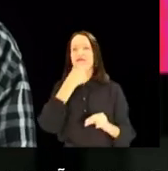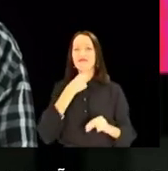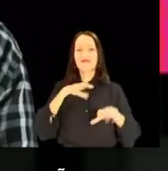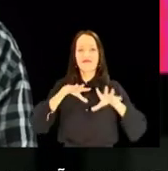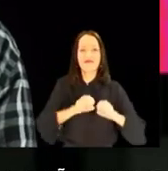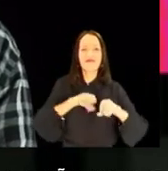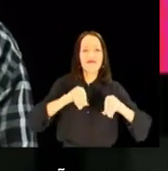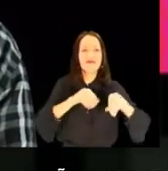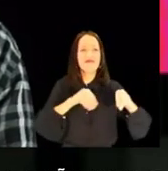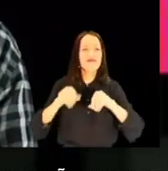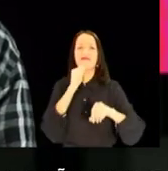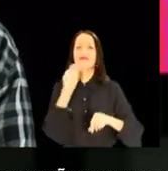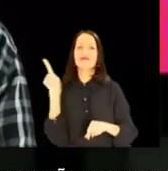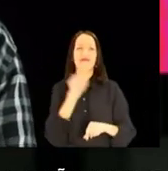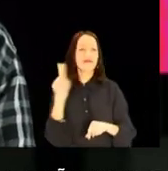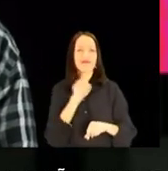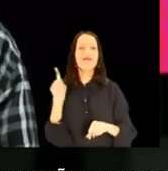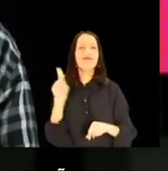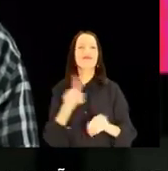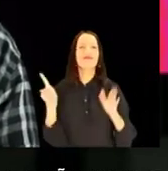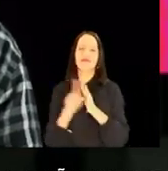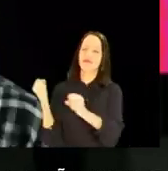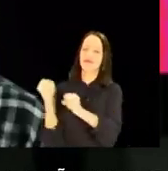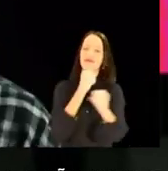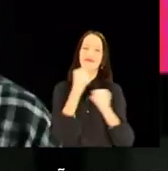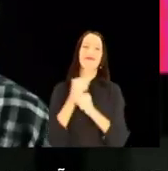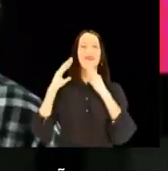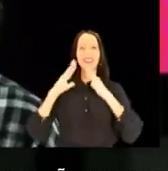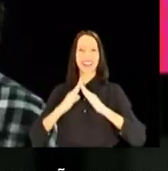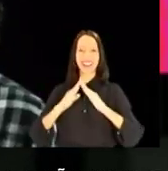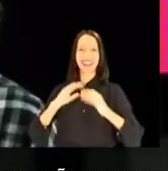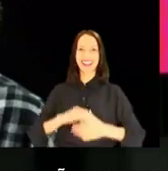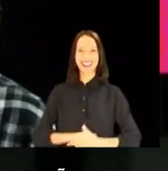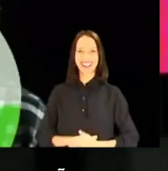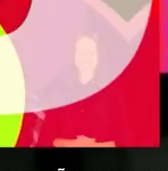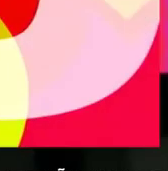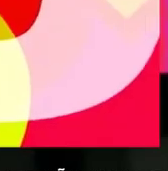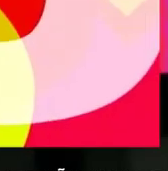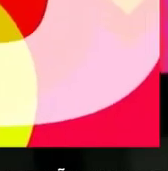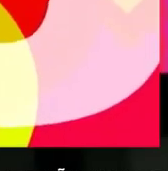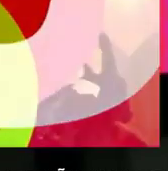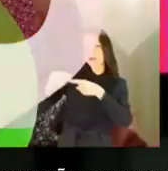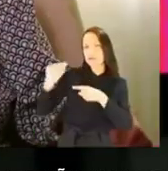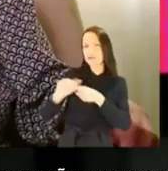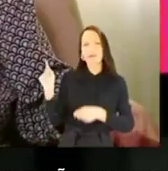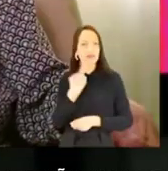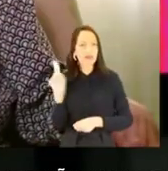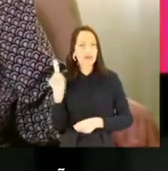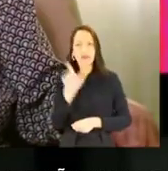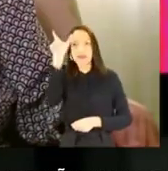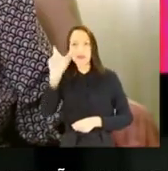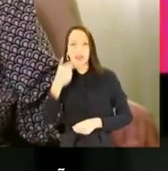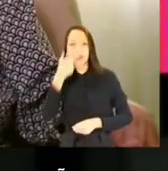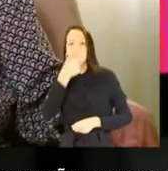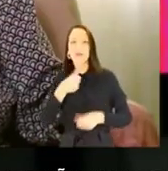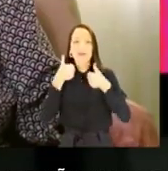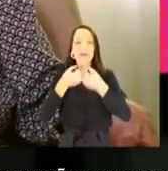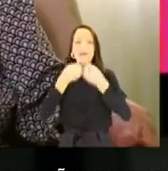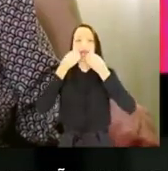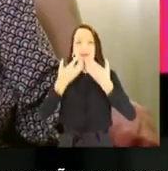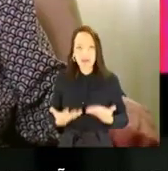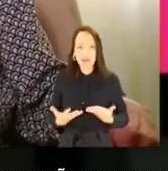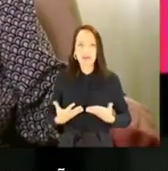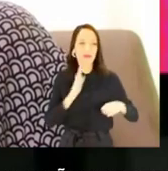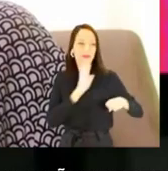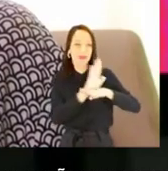fala que o Guilherme é invasor. O Guilherme não é invasor de terreno, o Guilherme é construtor de casa. Não é puxar saco não, mas ele é